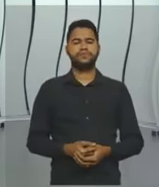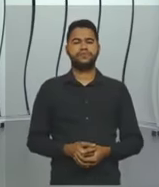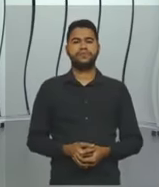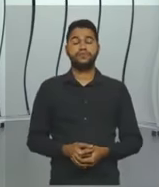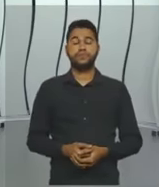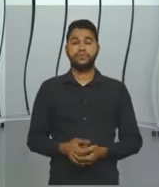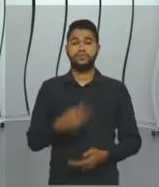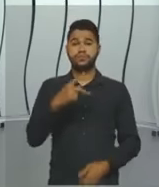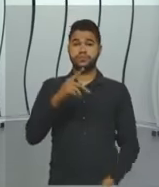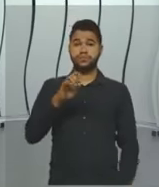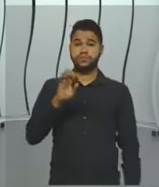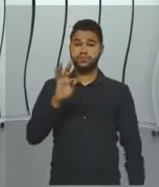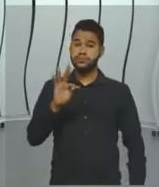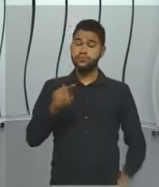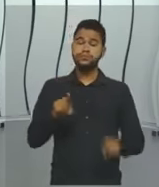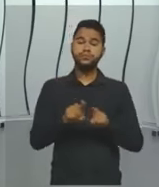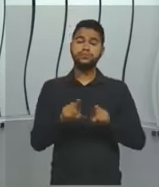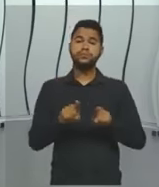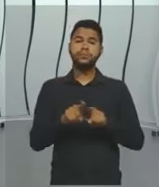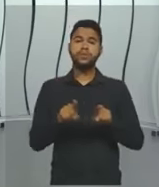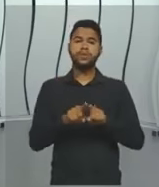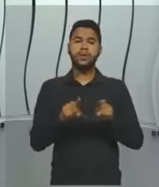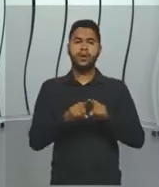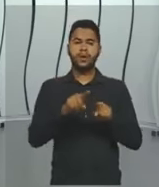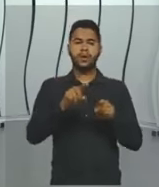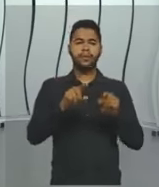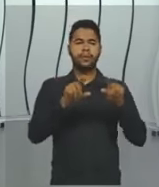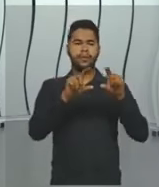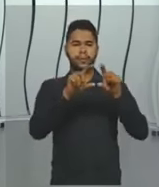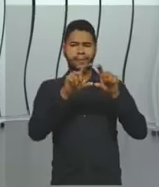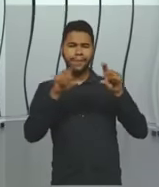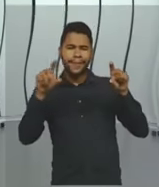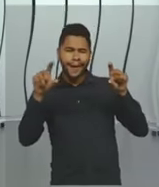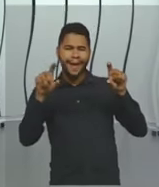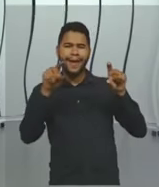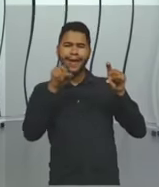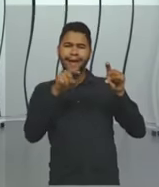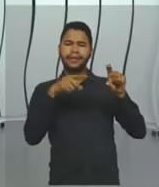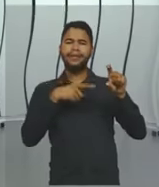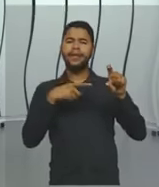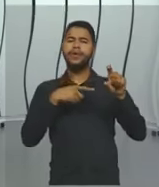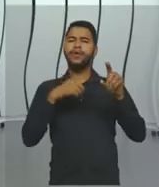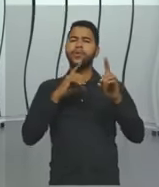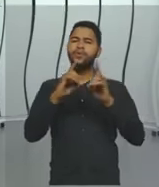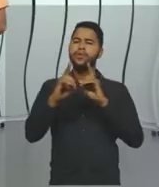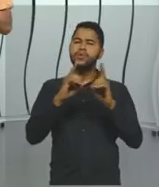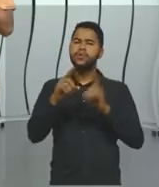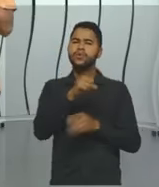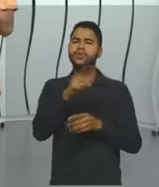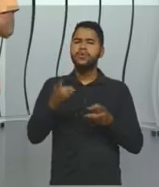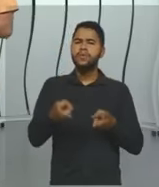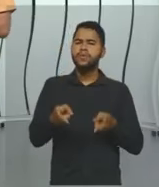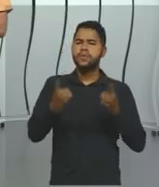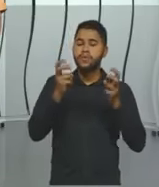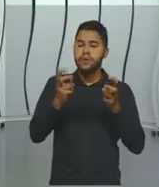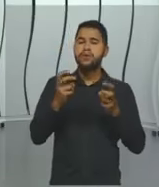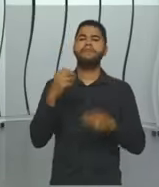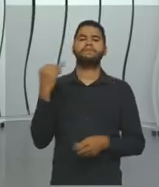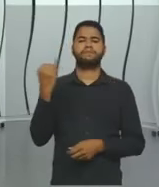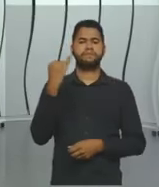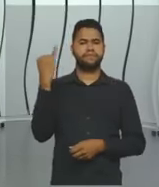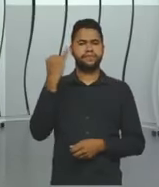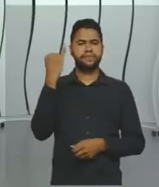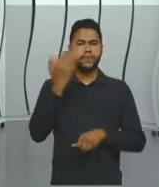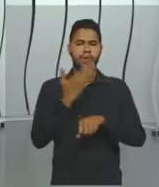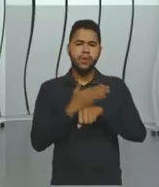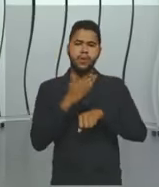Lá no PET de vocês também está trabalhando quadrinhos, então resolvi colocar um diálogo para que vocês percebam que é importante para a